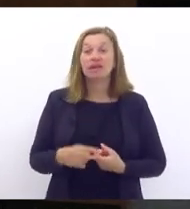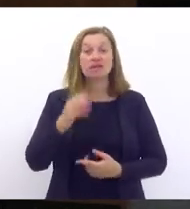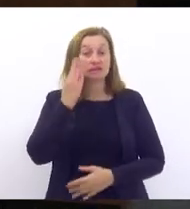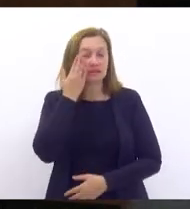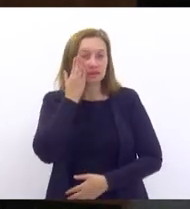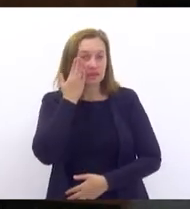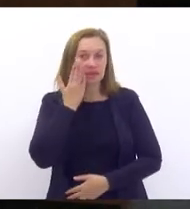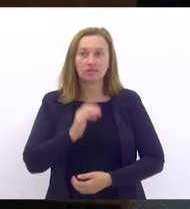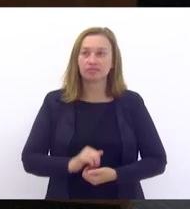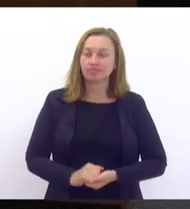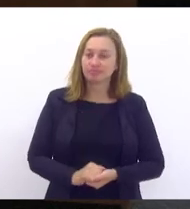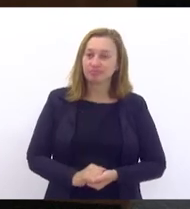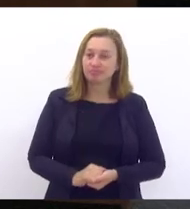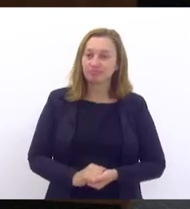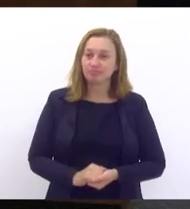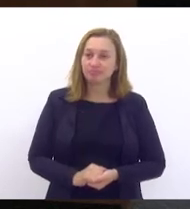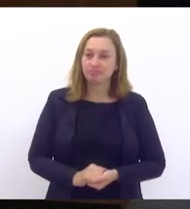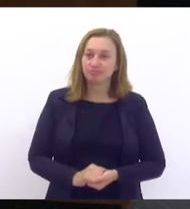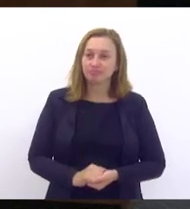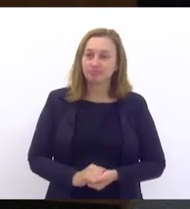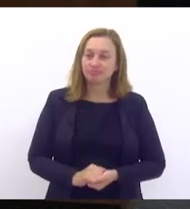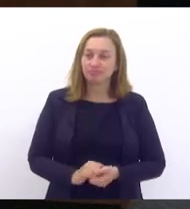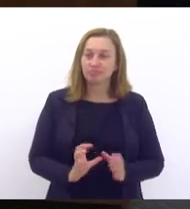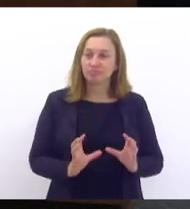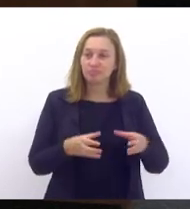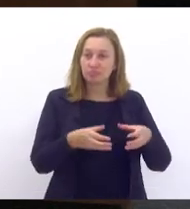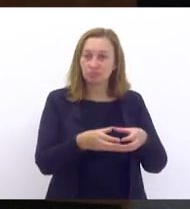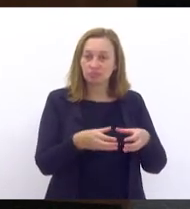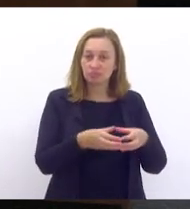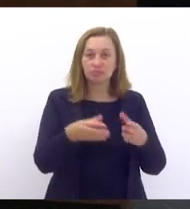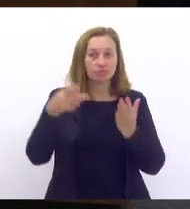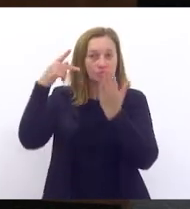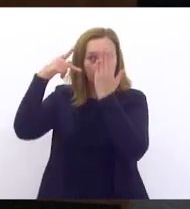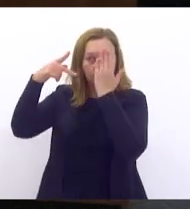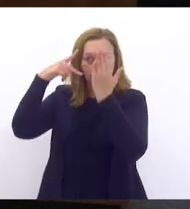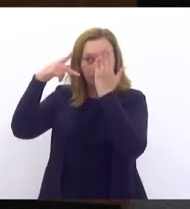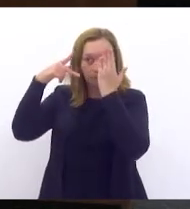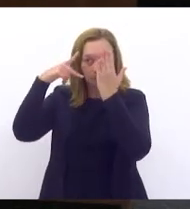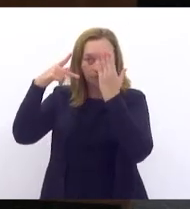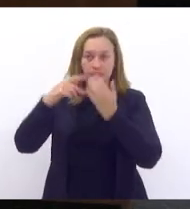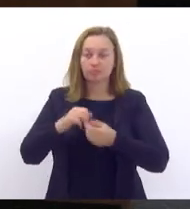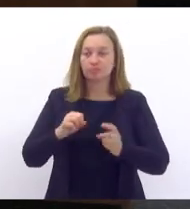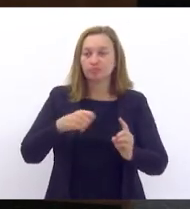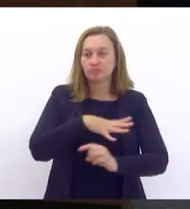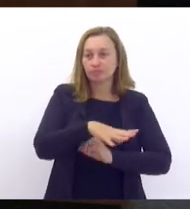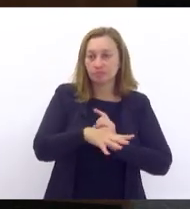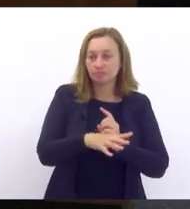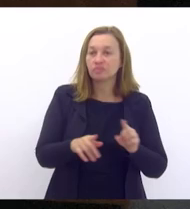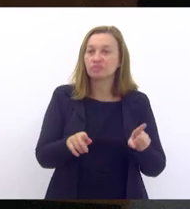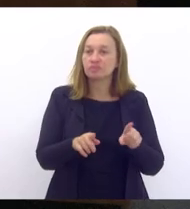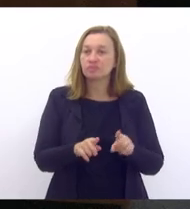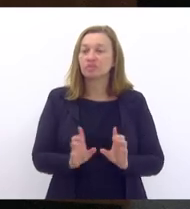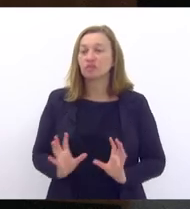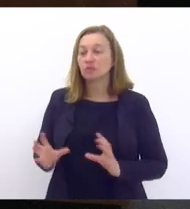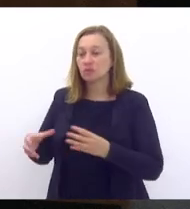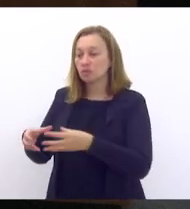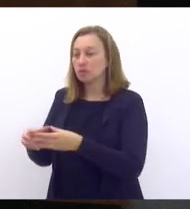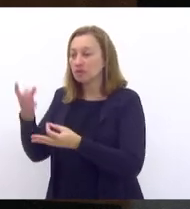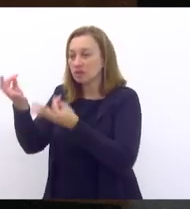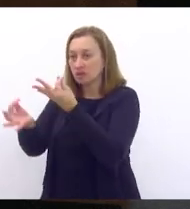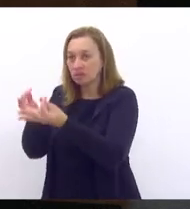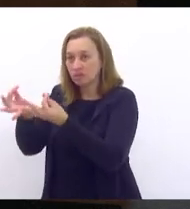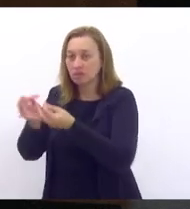conviver, né, os centros psicossociais com as comunidades